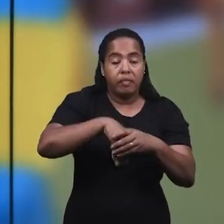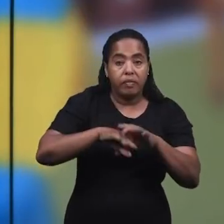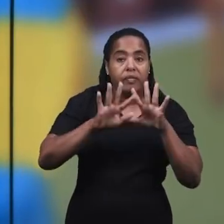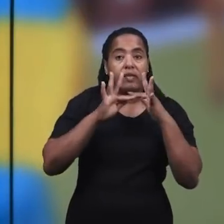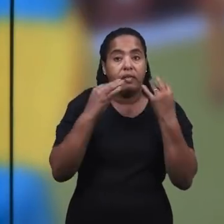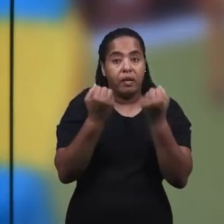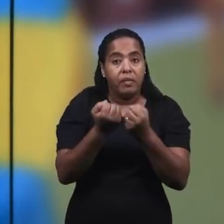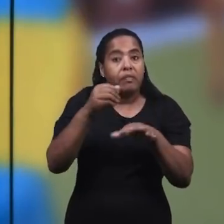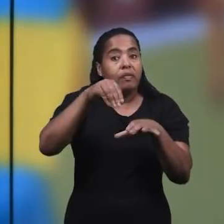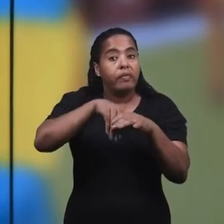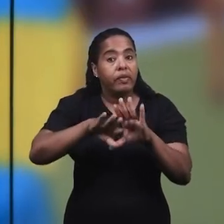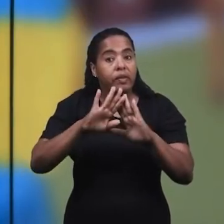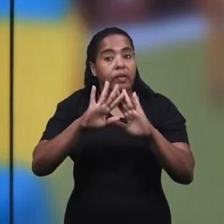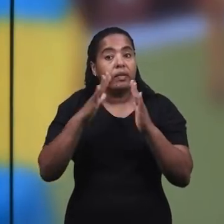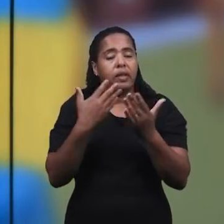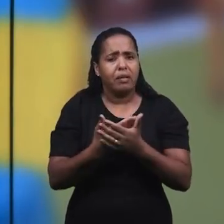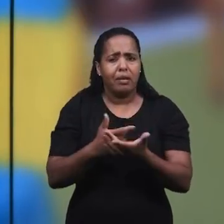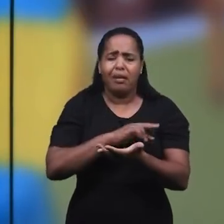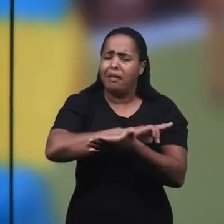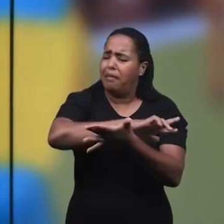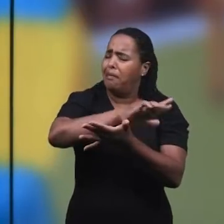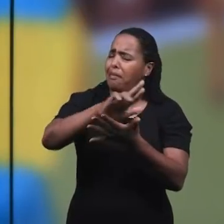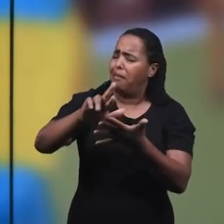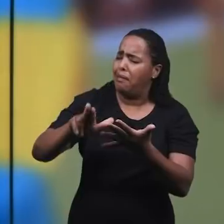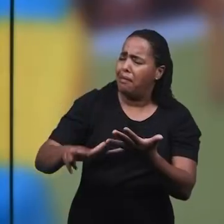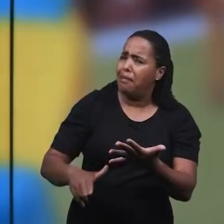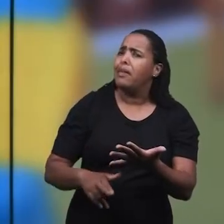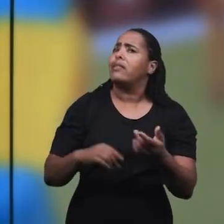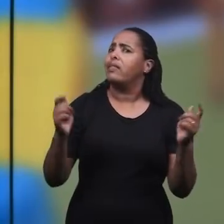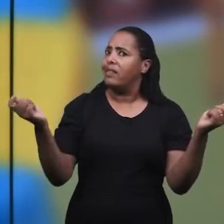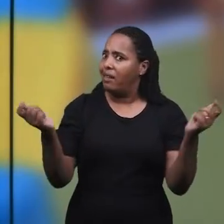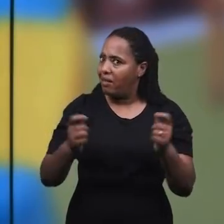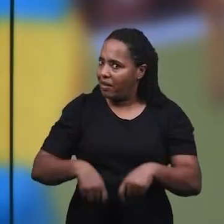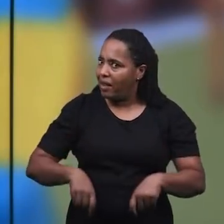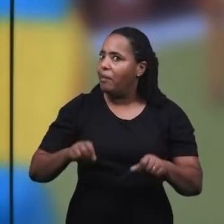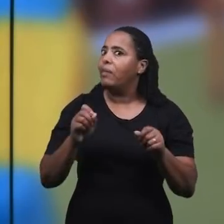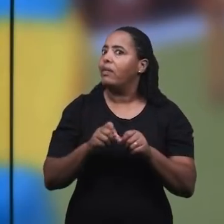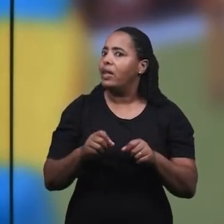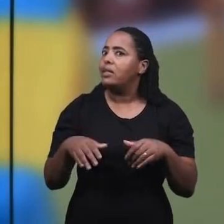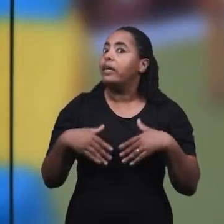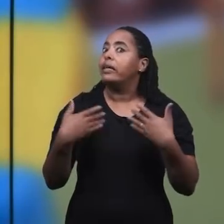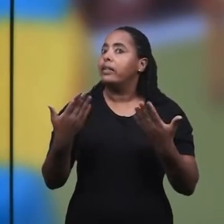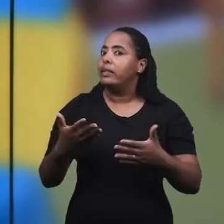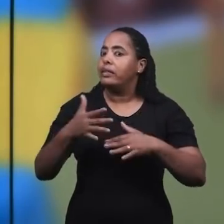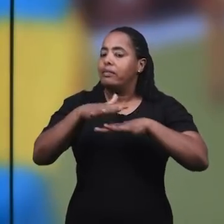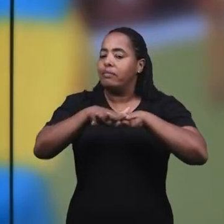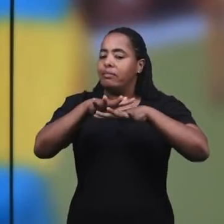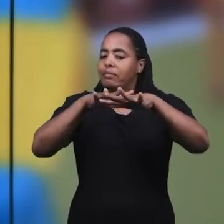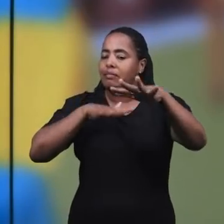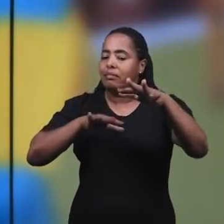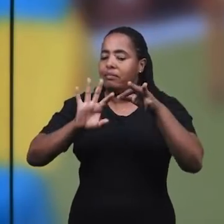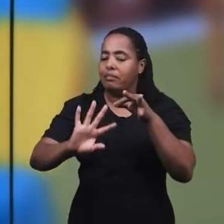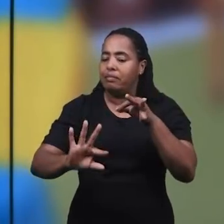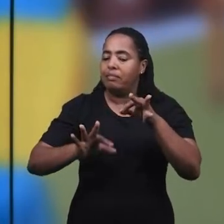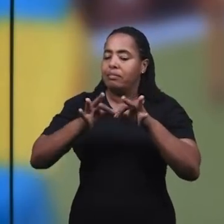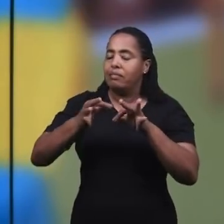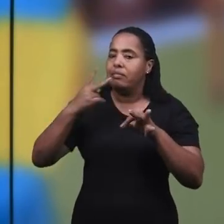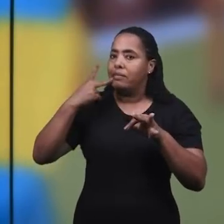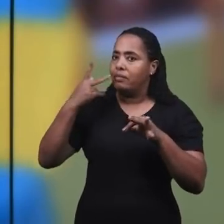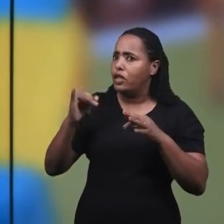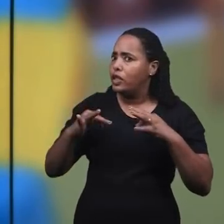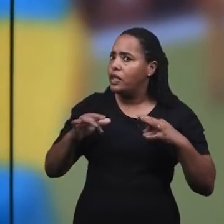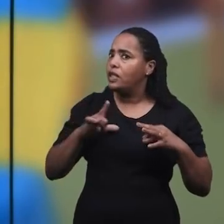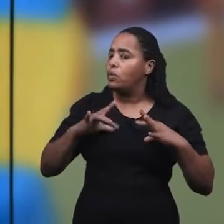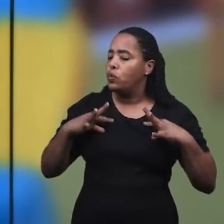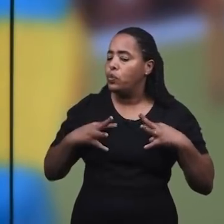escola. Há muita coisa para fazer, não é mesmo? Na vinha do Pai, nós temos tudo o que